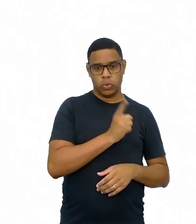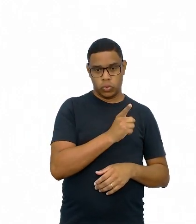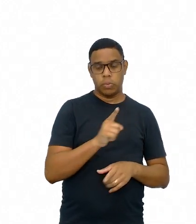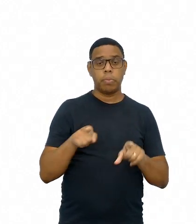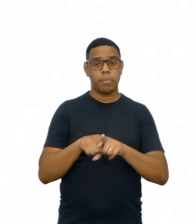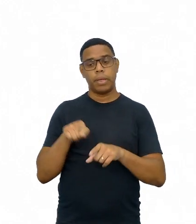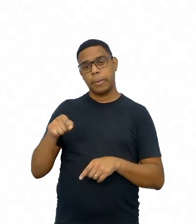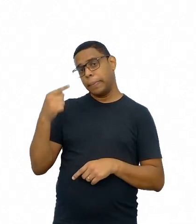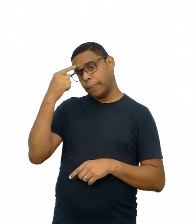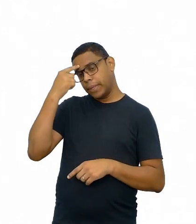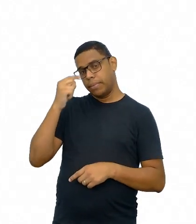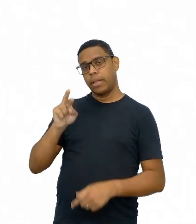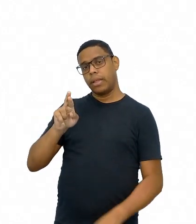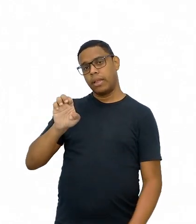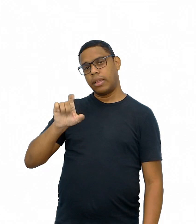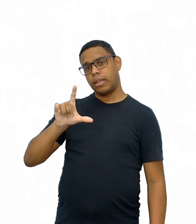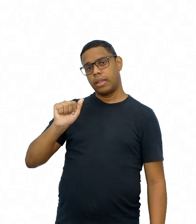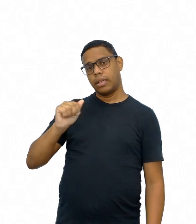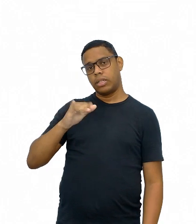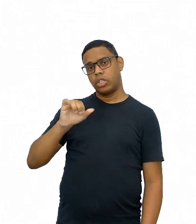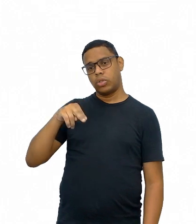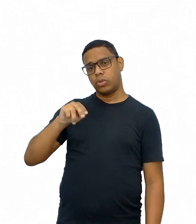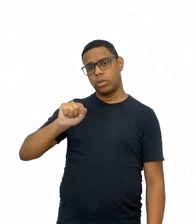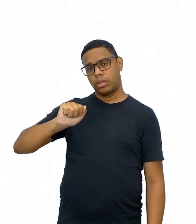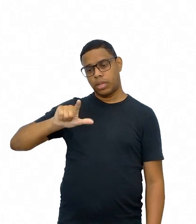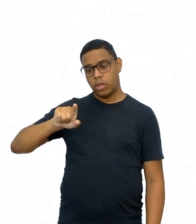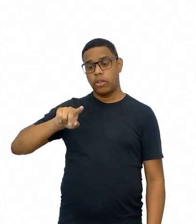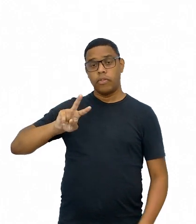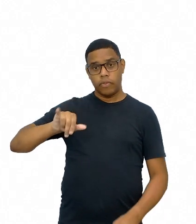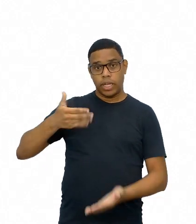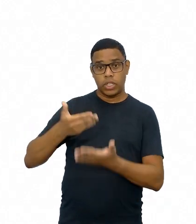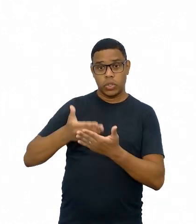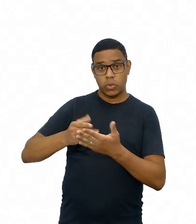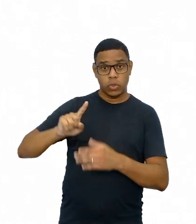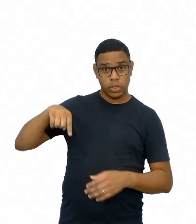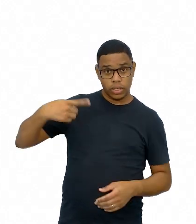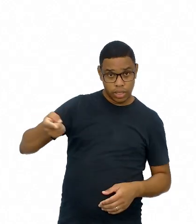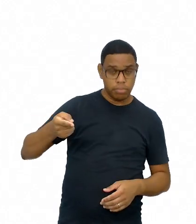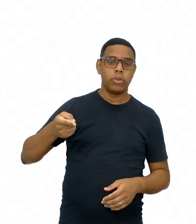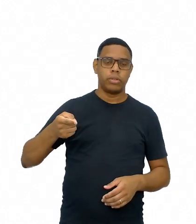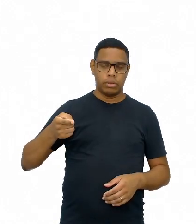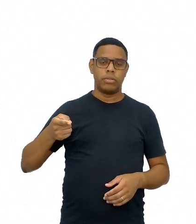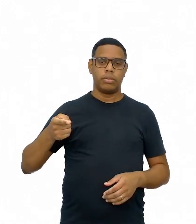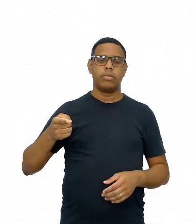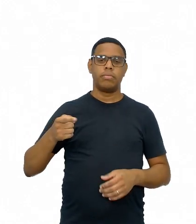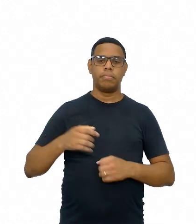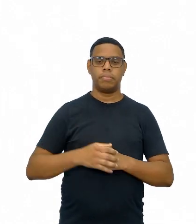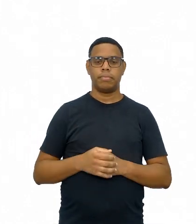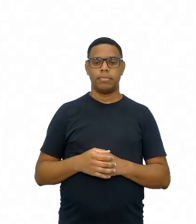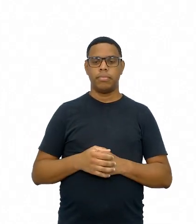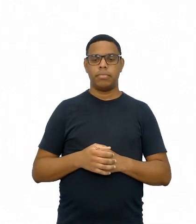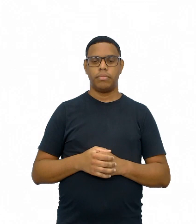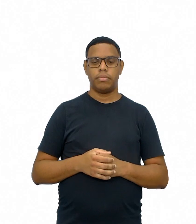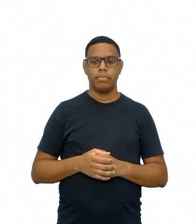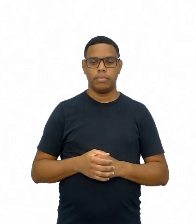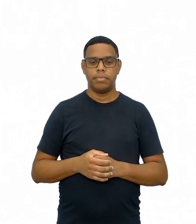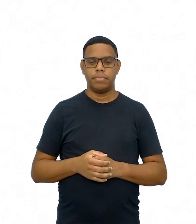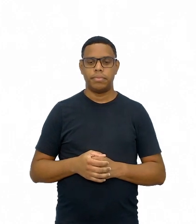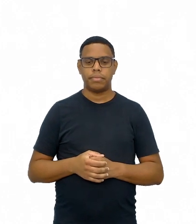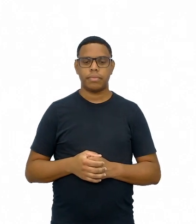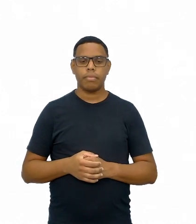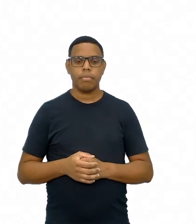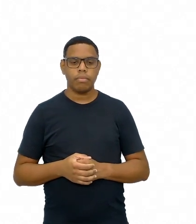e o pensamento relacional, que nós veremos na sequência 2 e 3 aí. Então, seguindo.